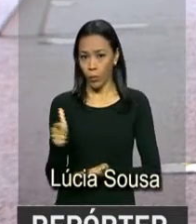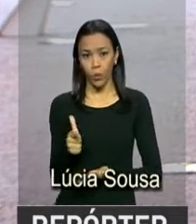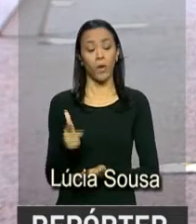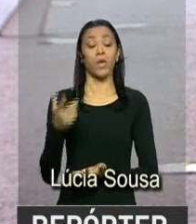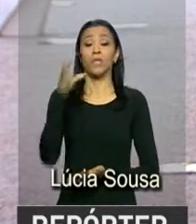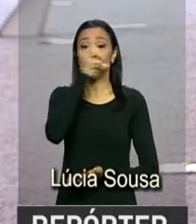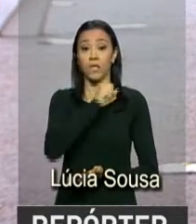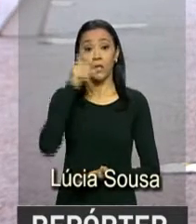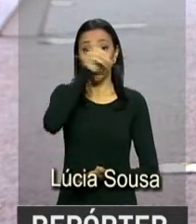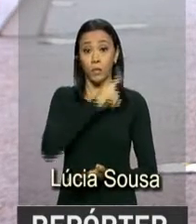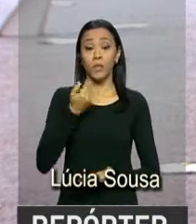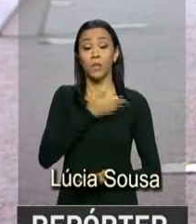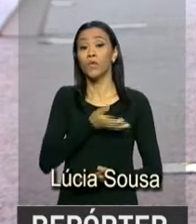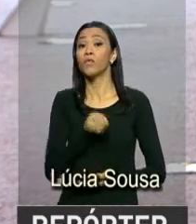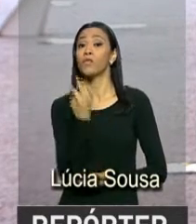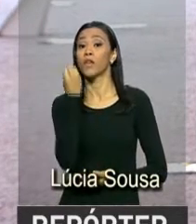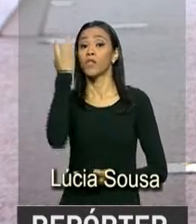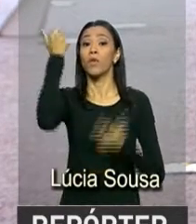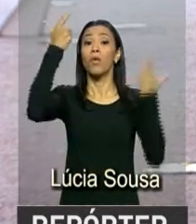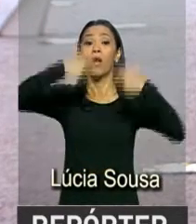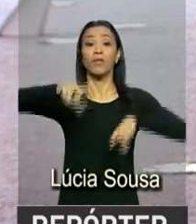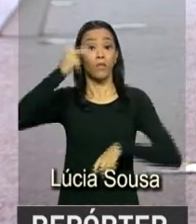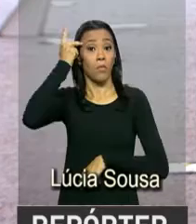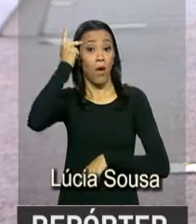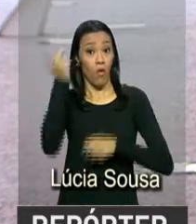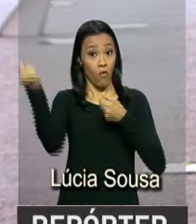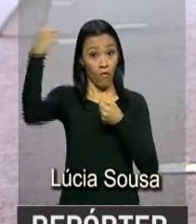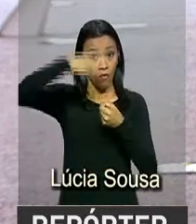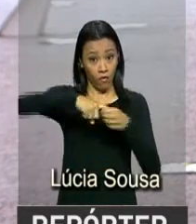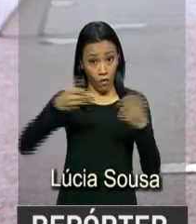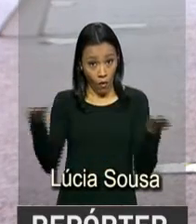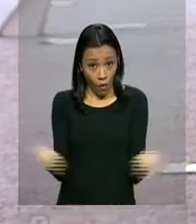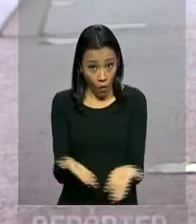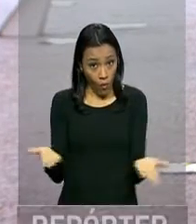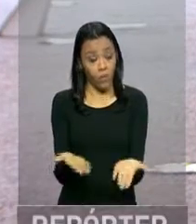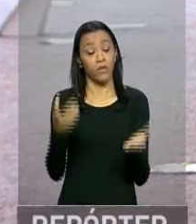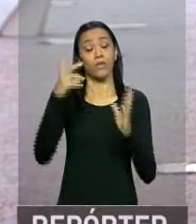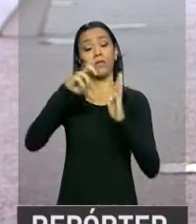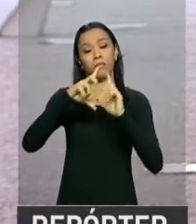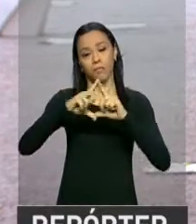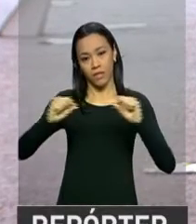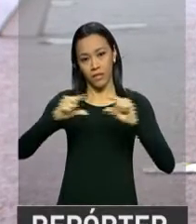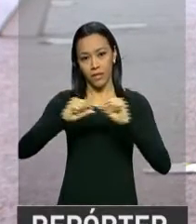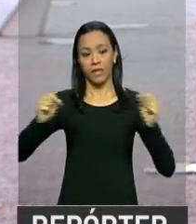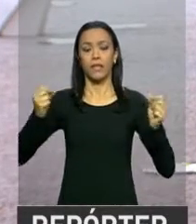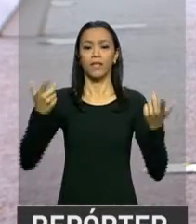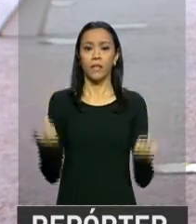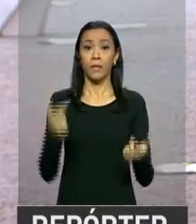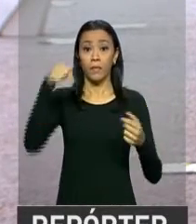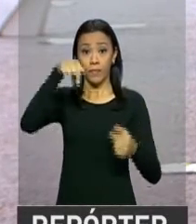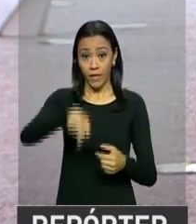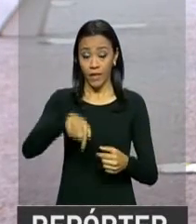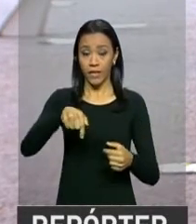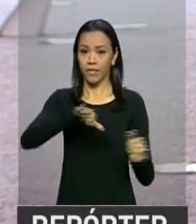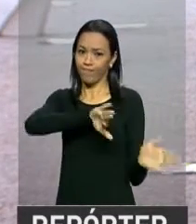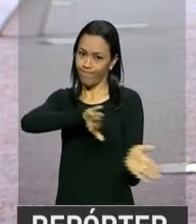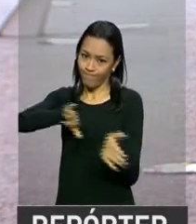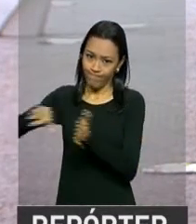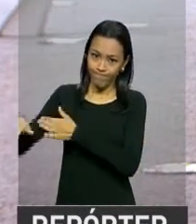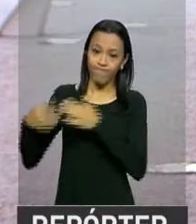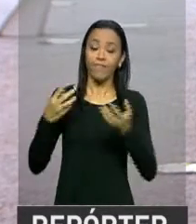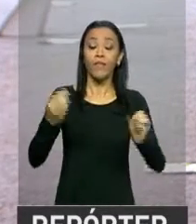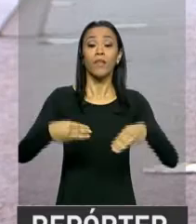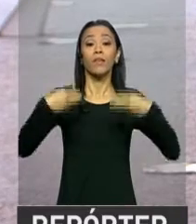final de semana em São Paulo, retorna hoje a Brasília. E olha, nesse final de semana, o ministro da Educação, Mendonça